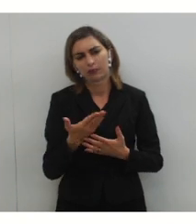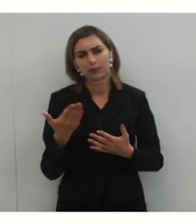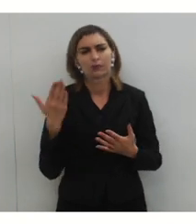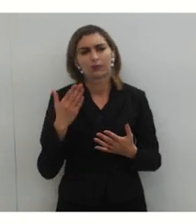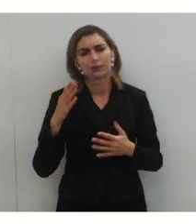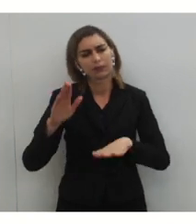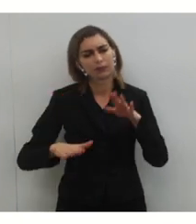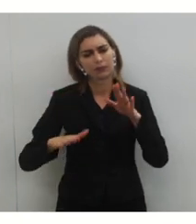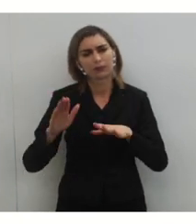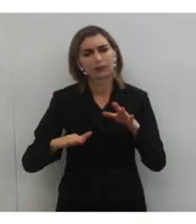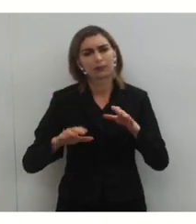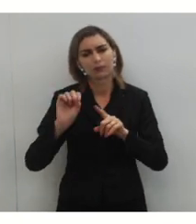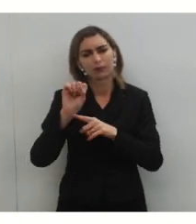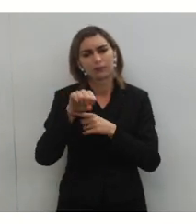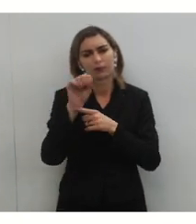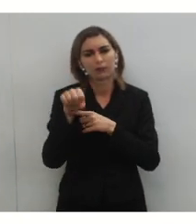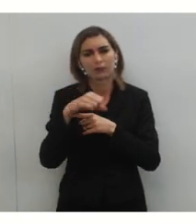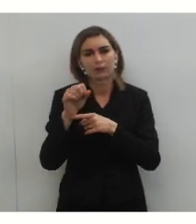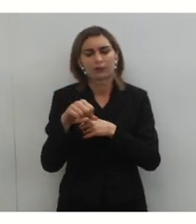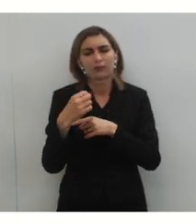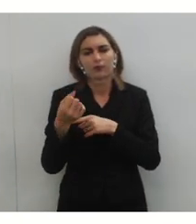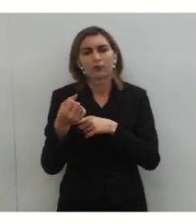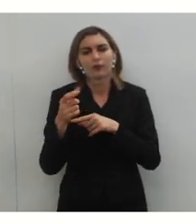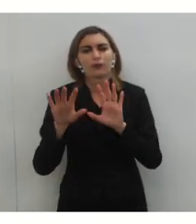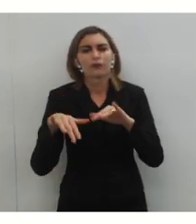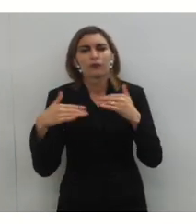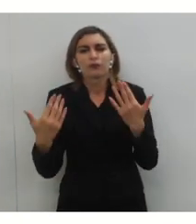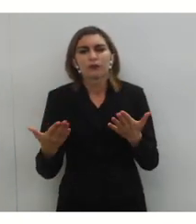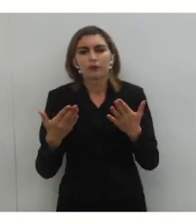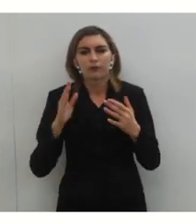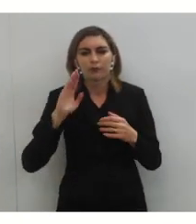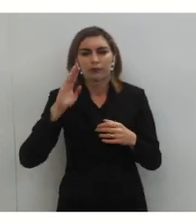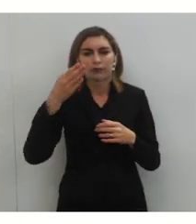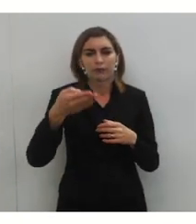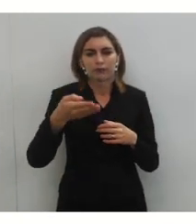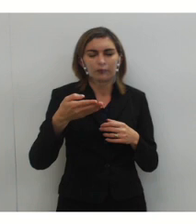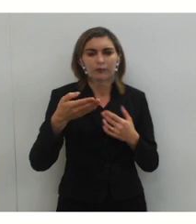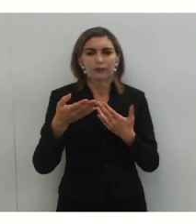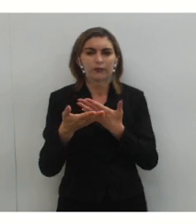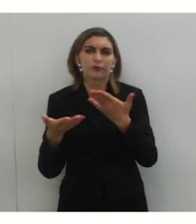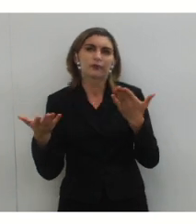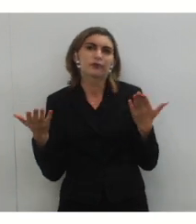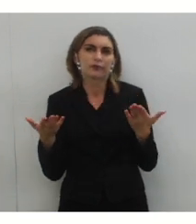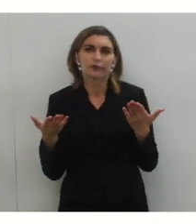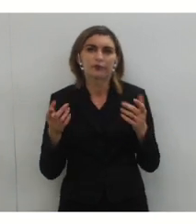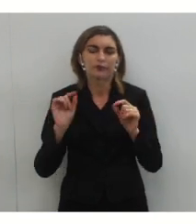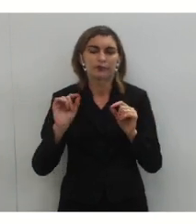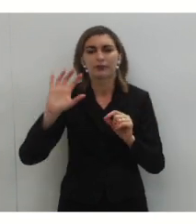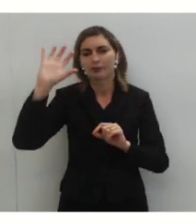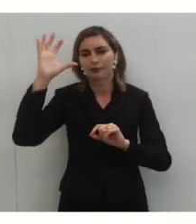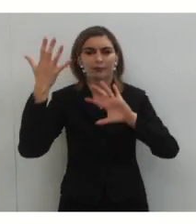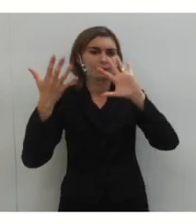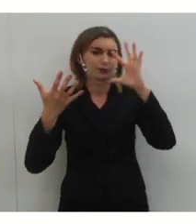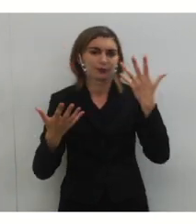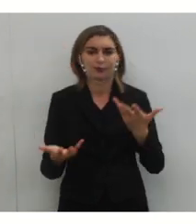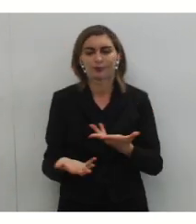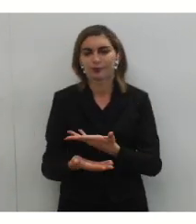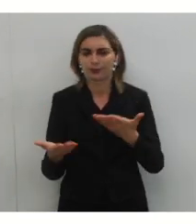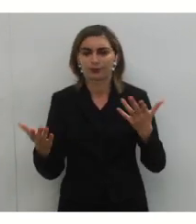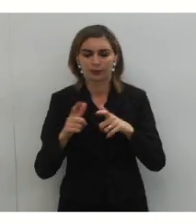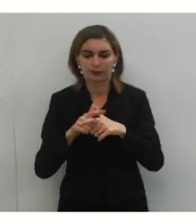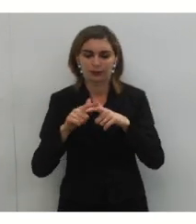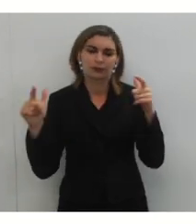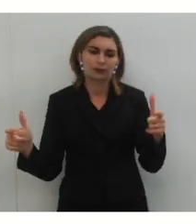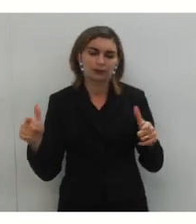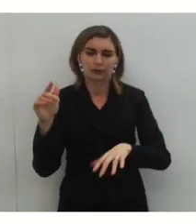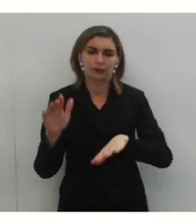De posição do sujeito na oração. Qual é essa ordem direta? Qual é a ordem que acontece na maioria